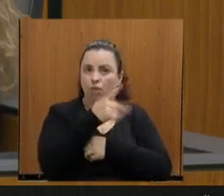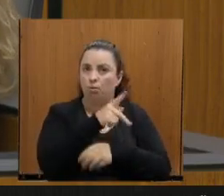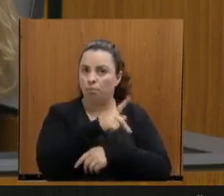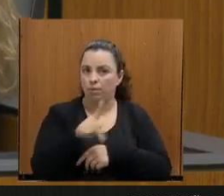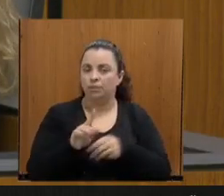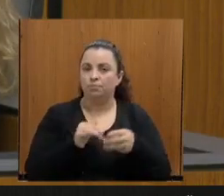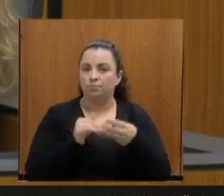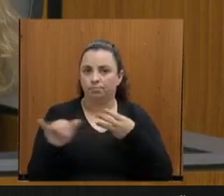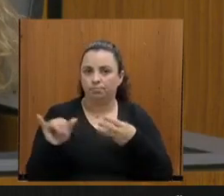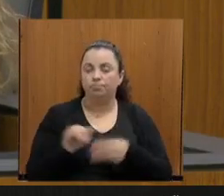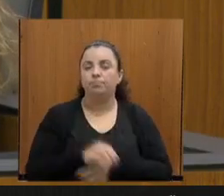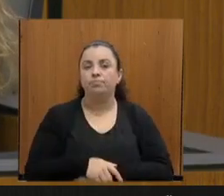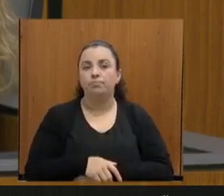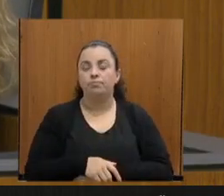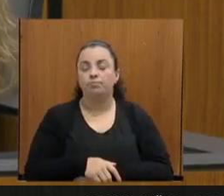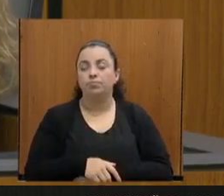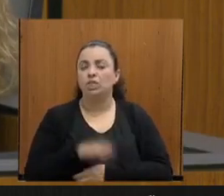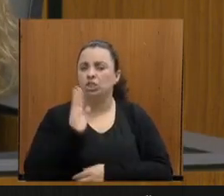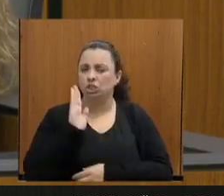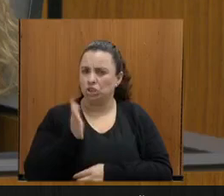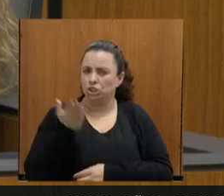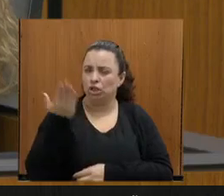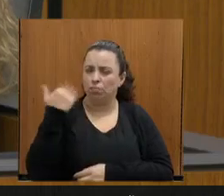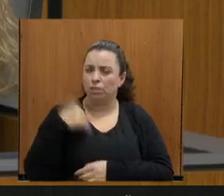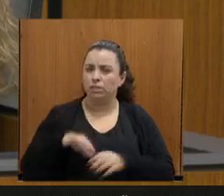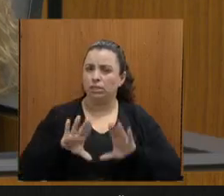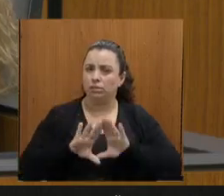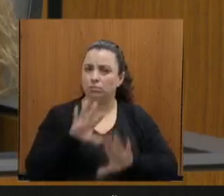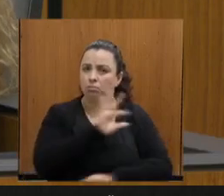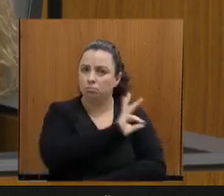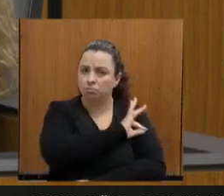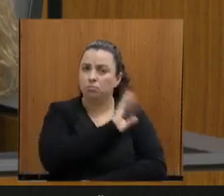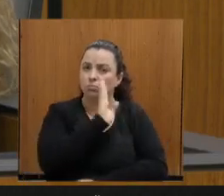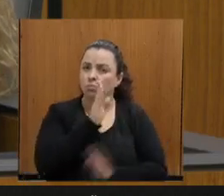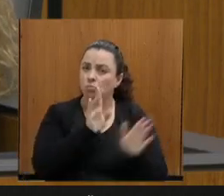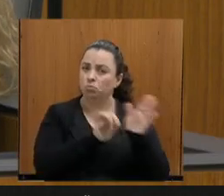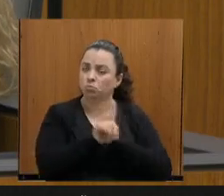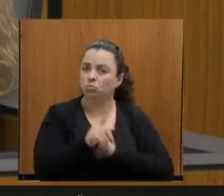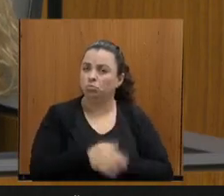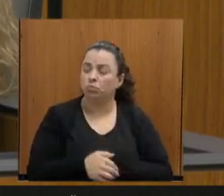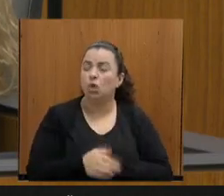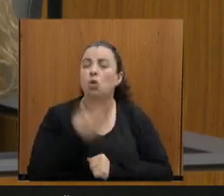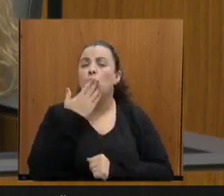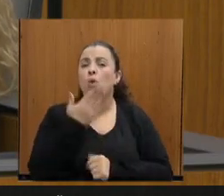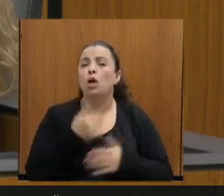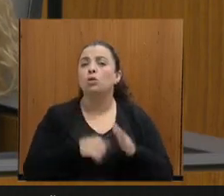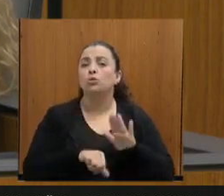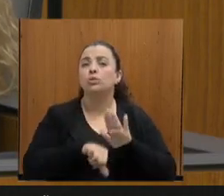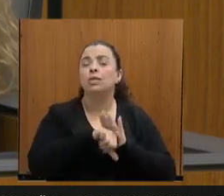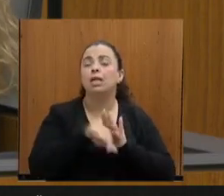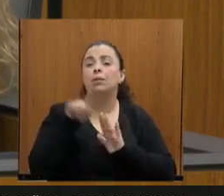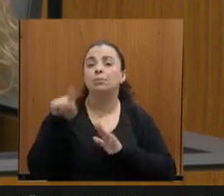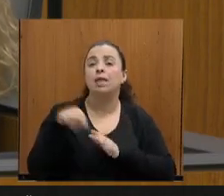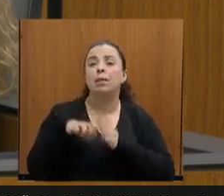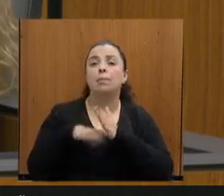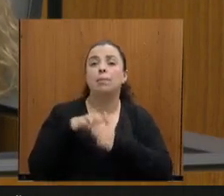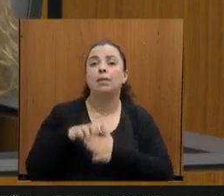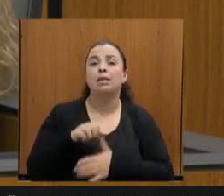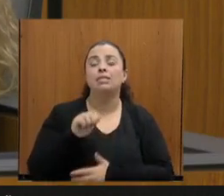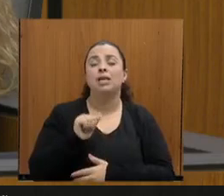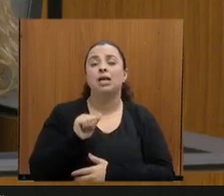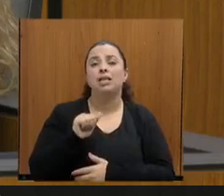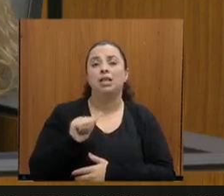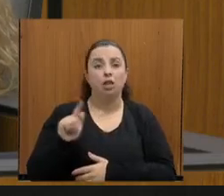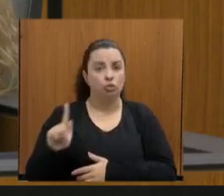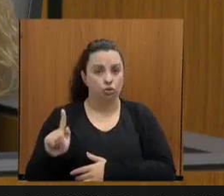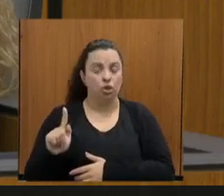relação nós já abordamos esse assunto em Assembleia fiscaliza anterior sobre os crimes assumidos pela Andrade Gutierrez em